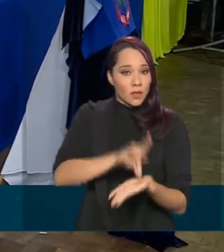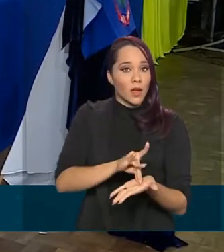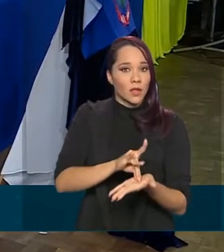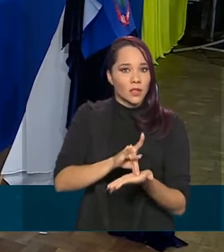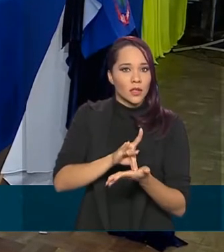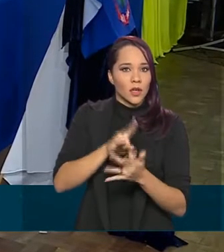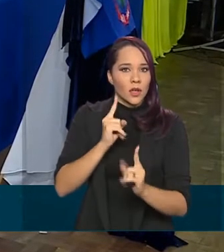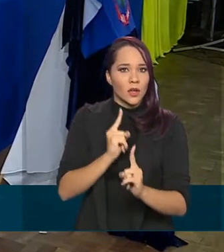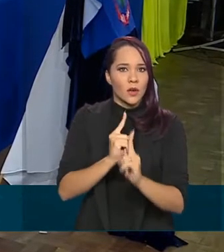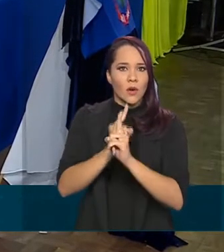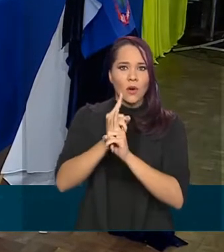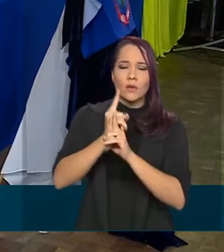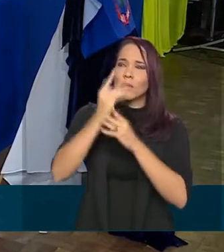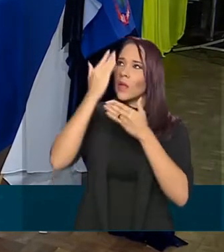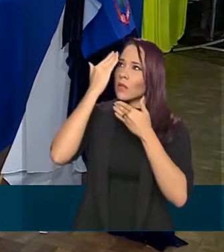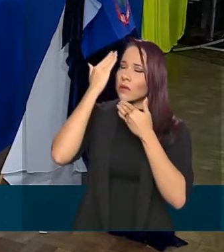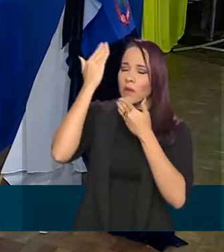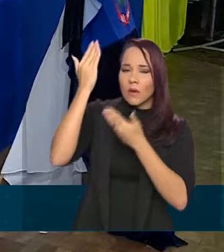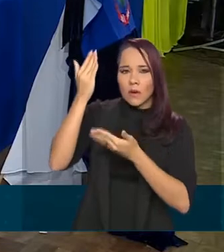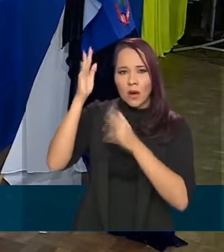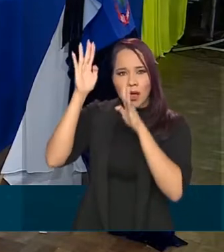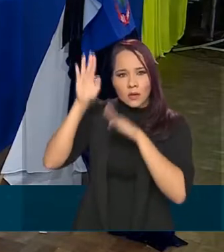e adoração do Deus verdadeiro.